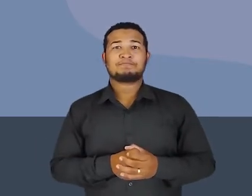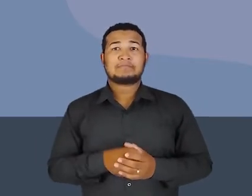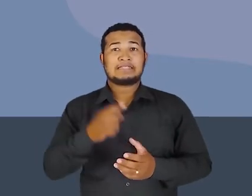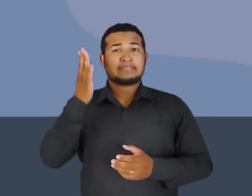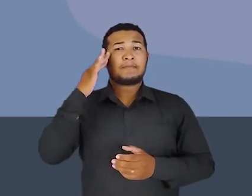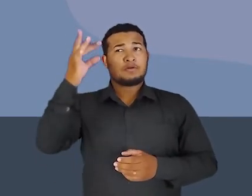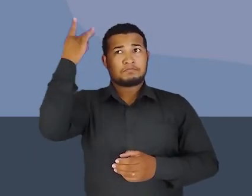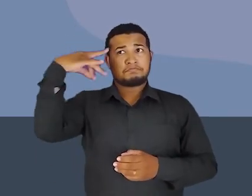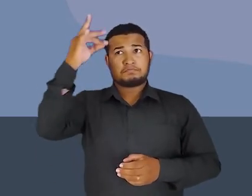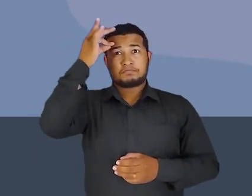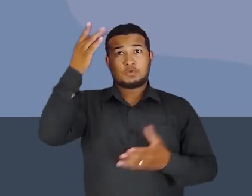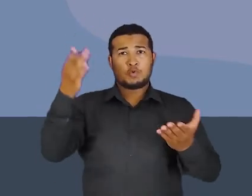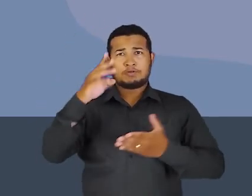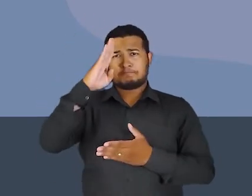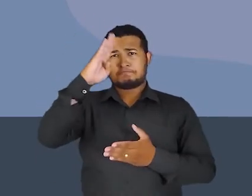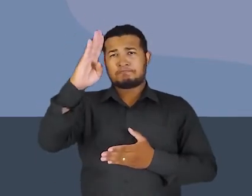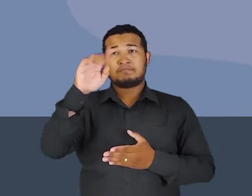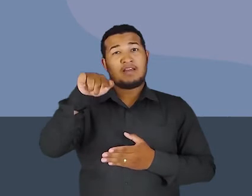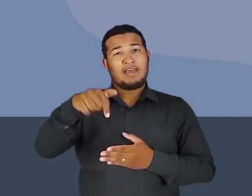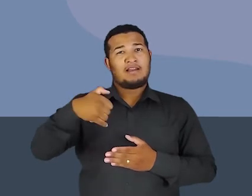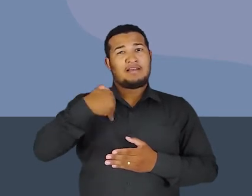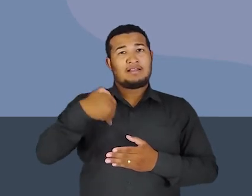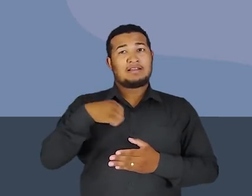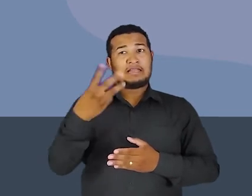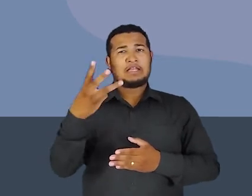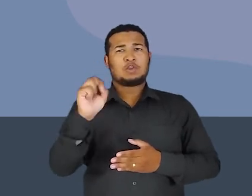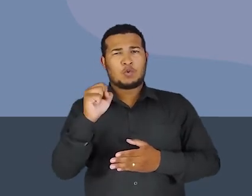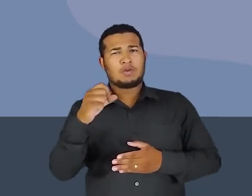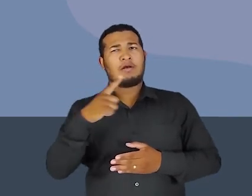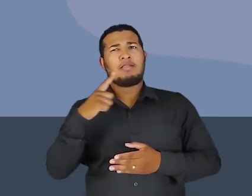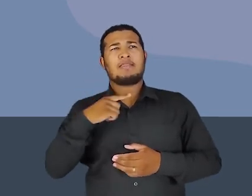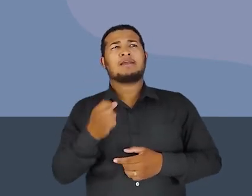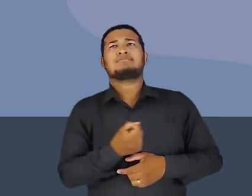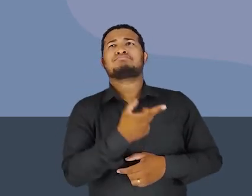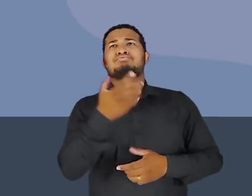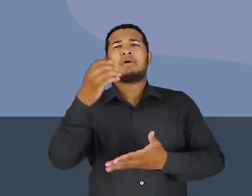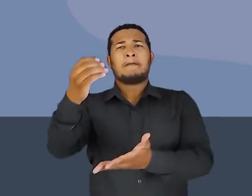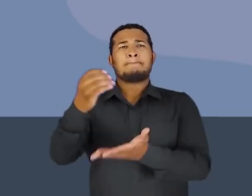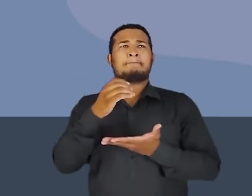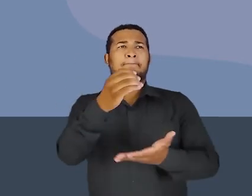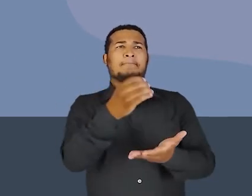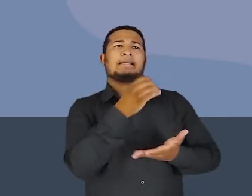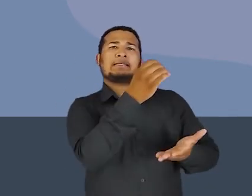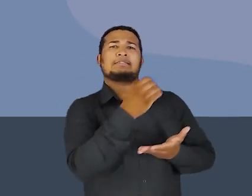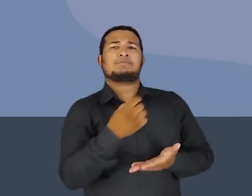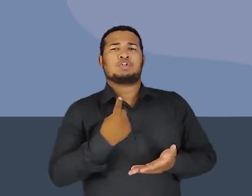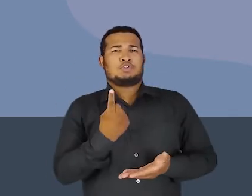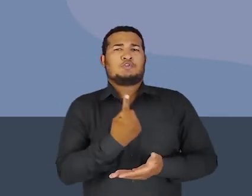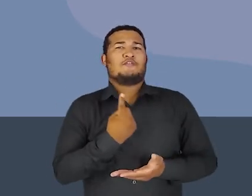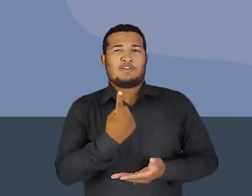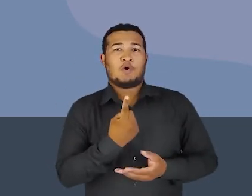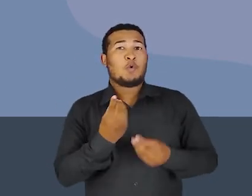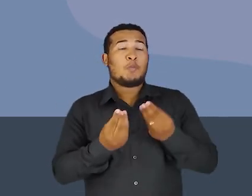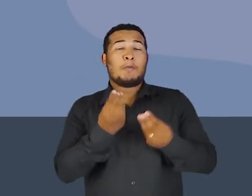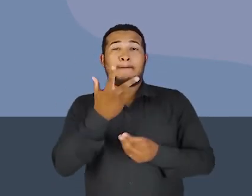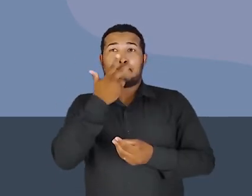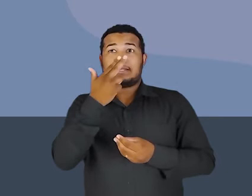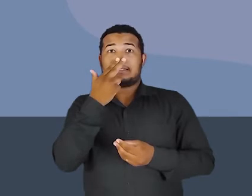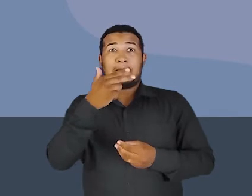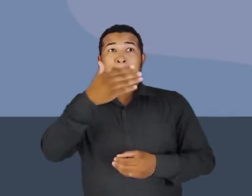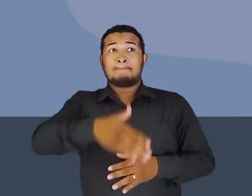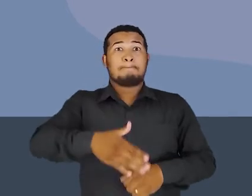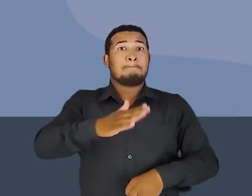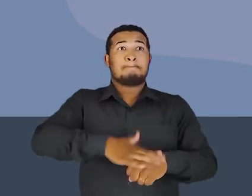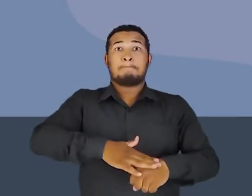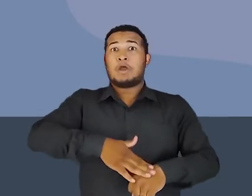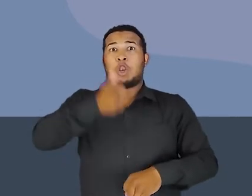no handebol. Hoje, aos 38 anos, acumulou diversos prêmios individuais com a melhor jogadora do